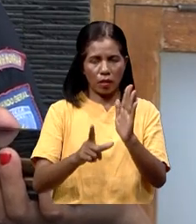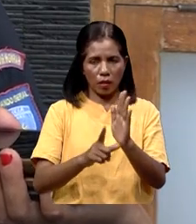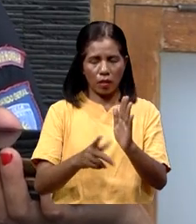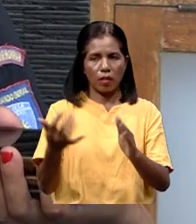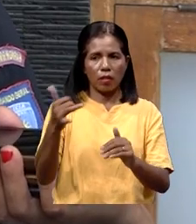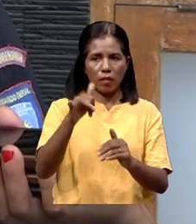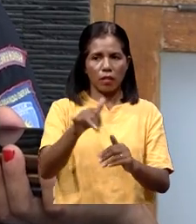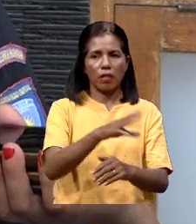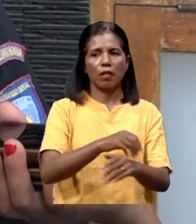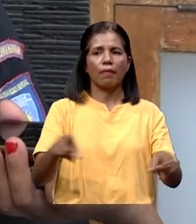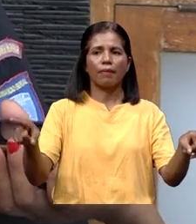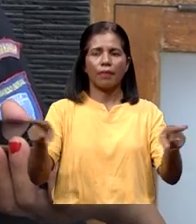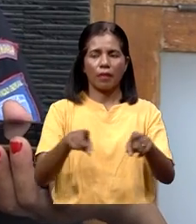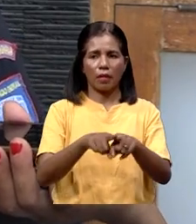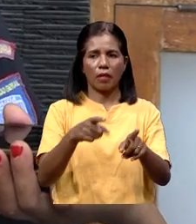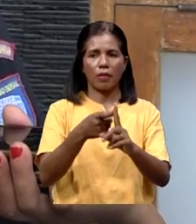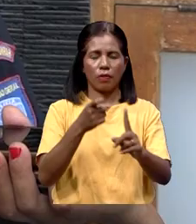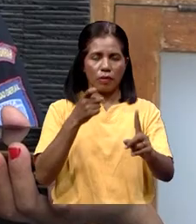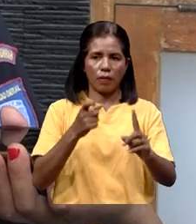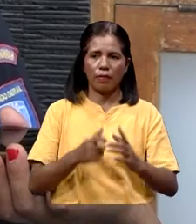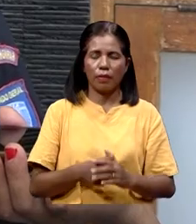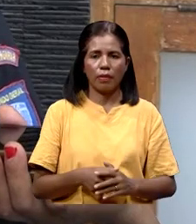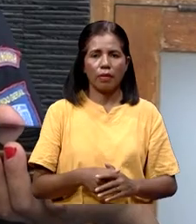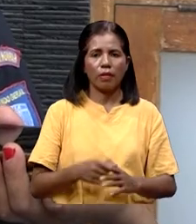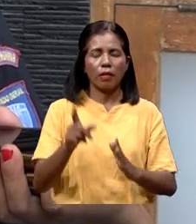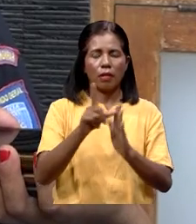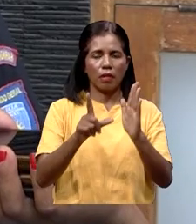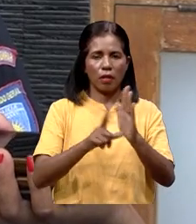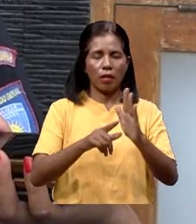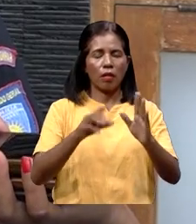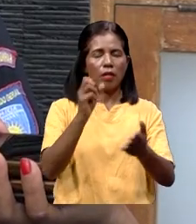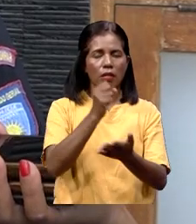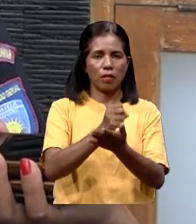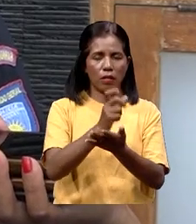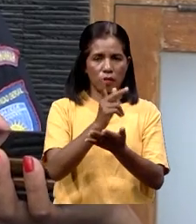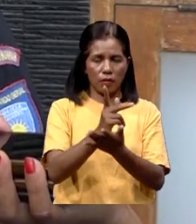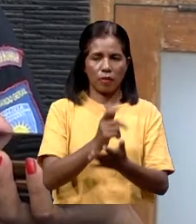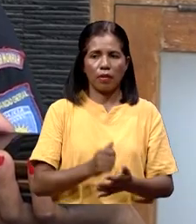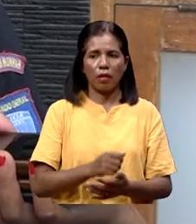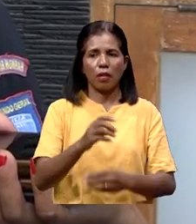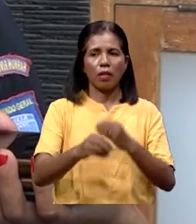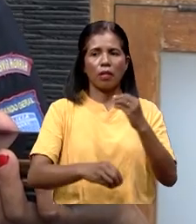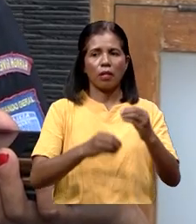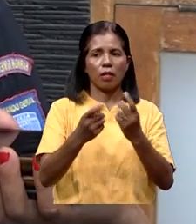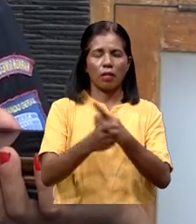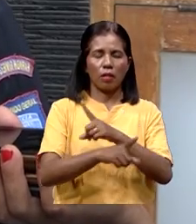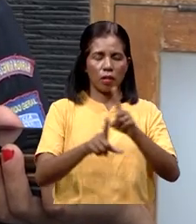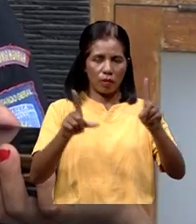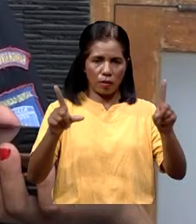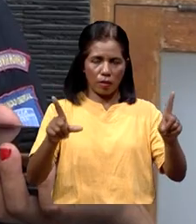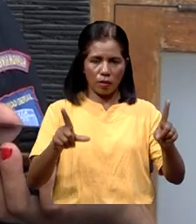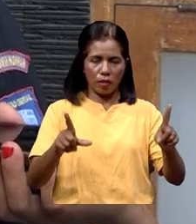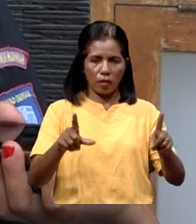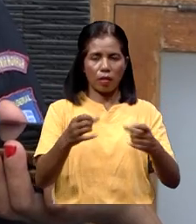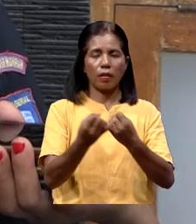sira hanesan liu husi lei komunikasi sosial nenian kona ba liberdade imprensa.